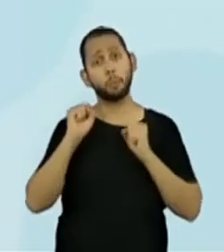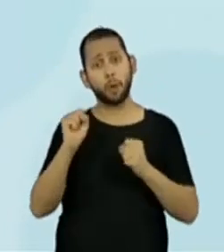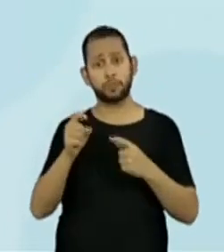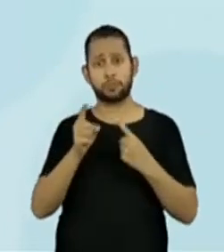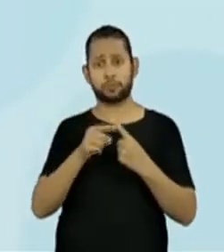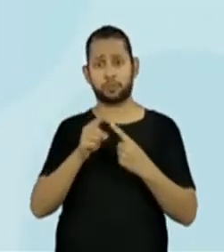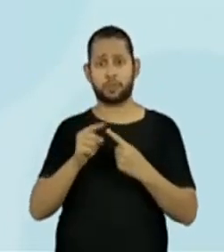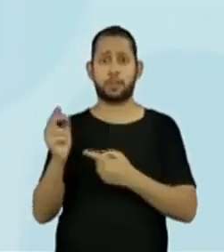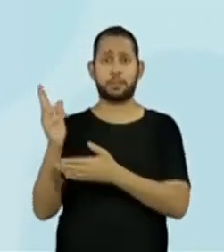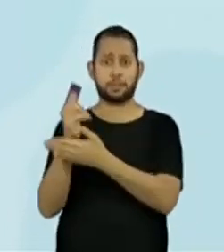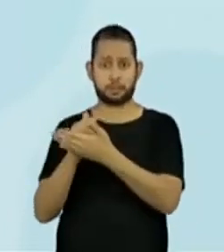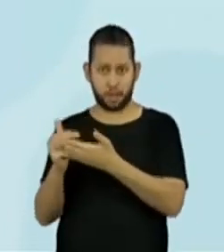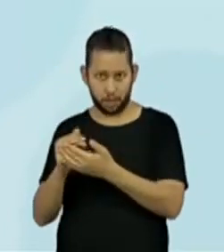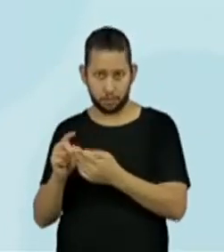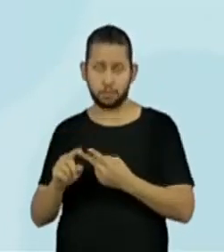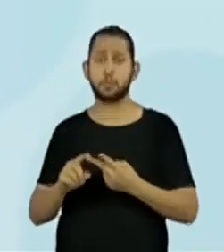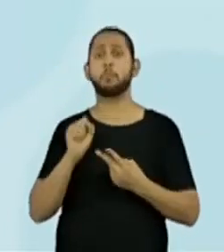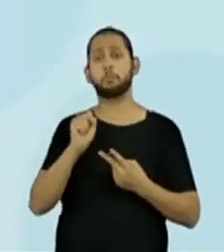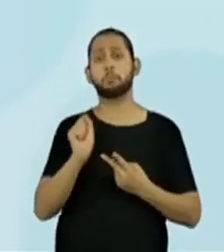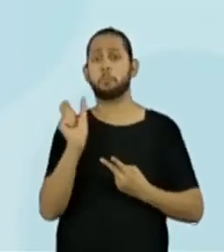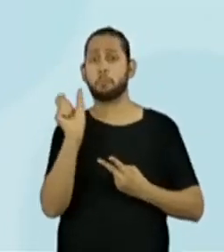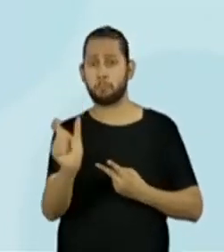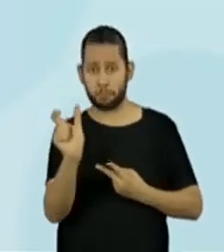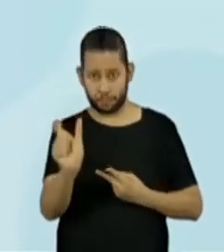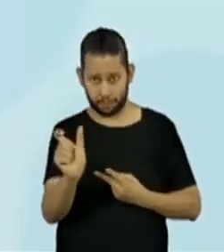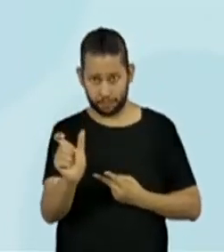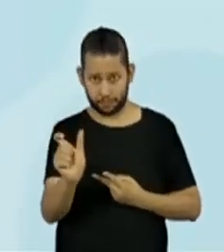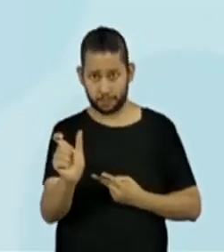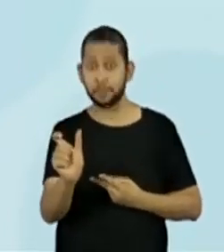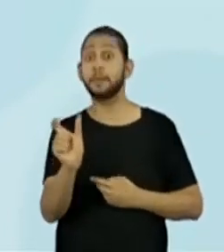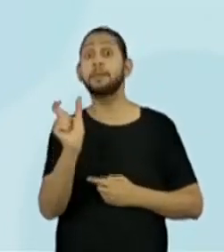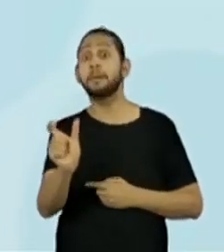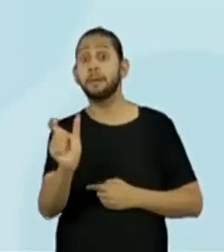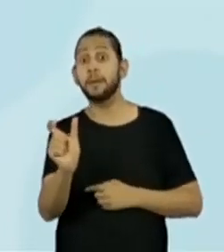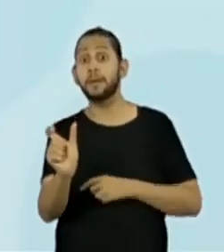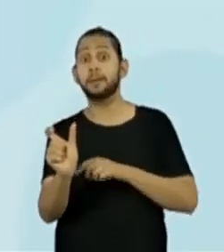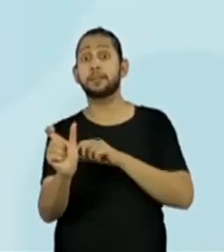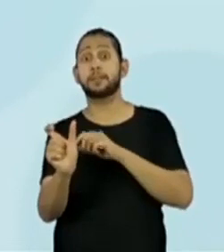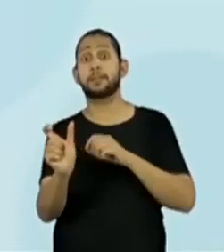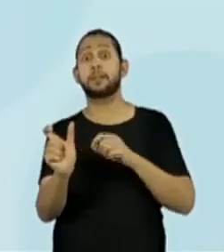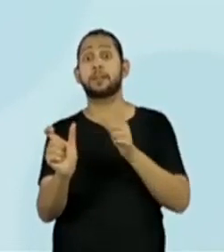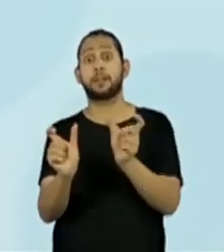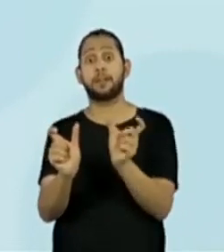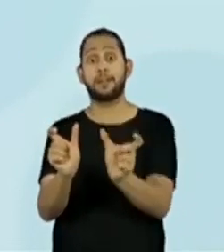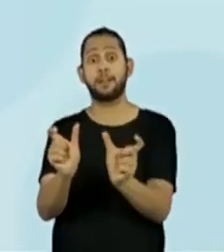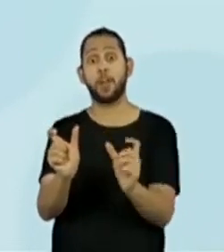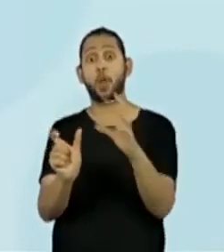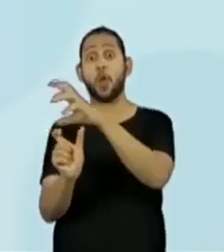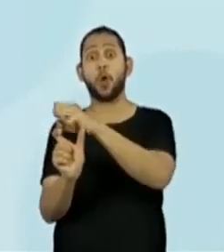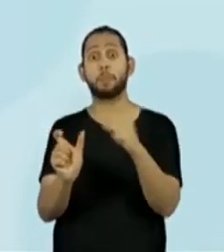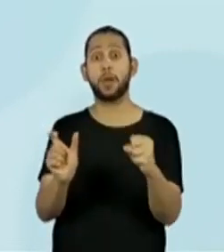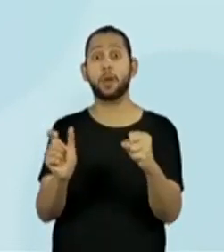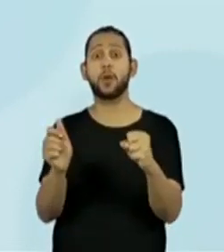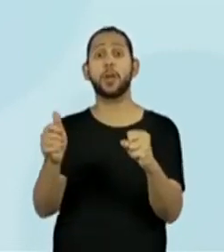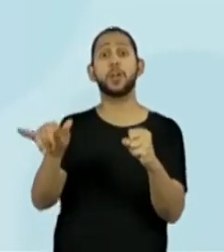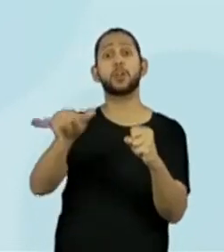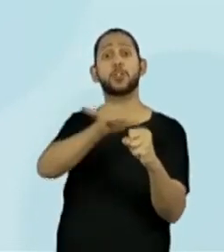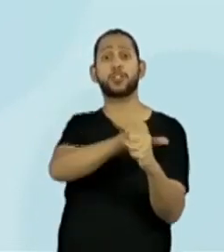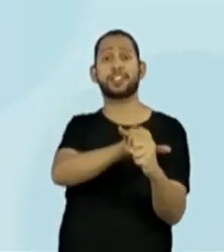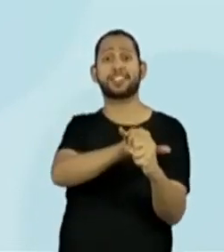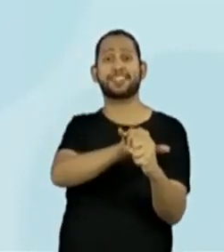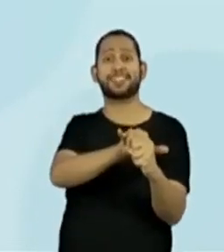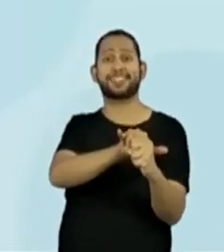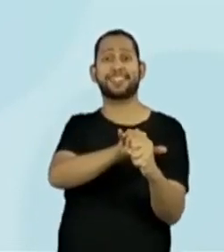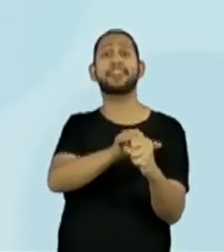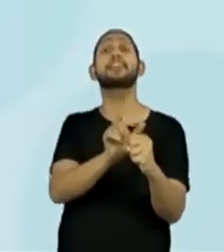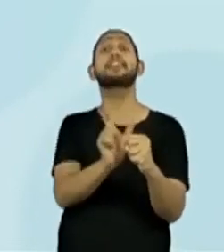ou palavras, da transferência de energia entre os seres vivos. Então, a